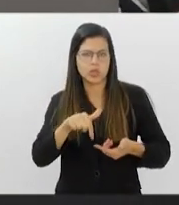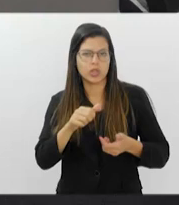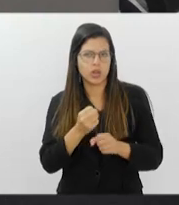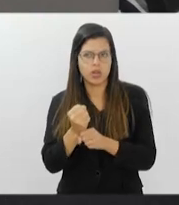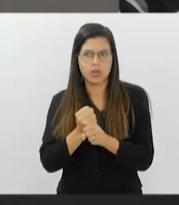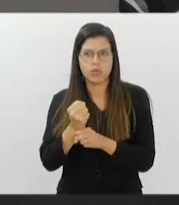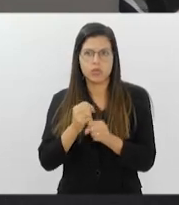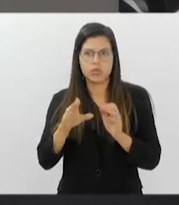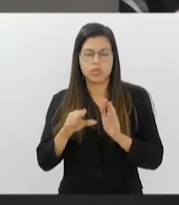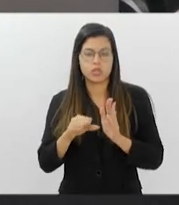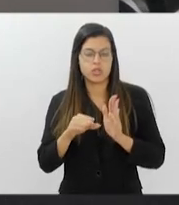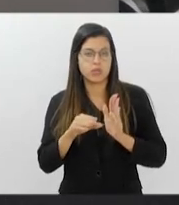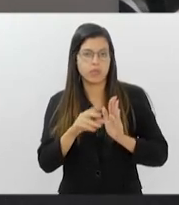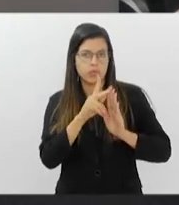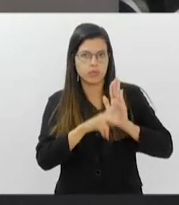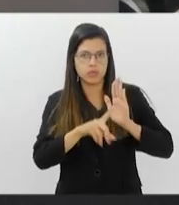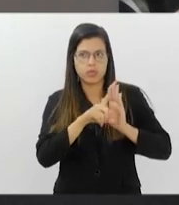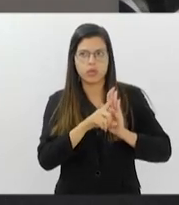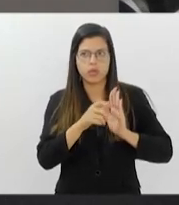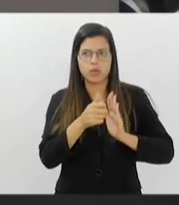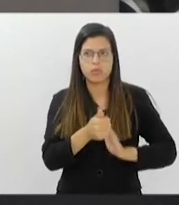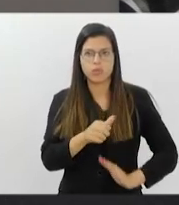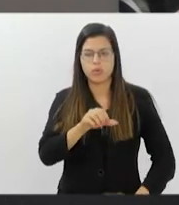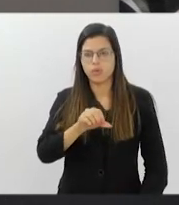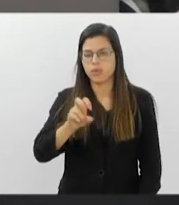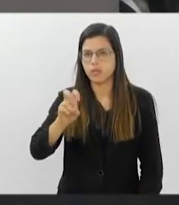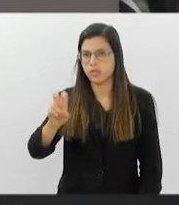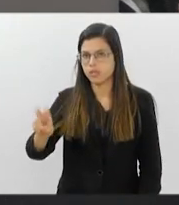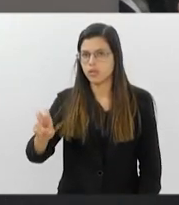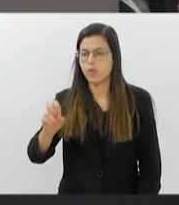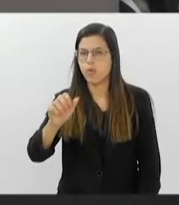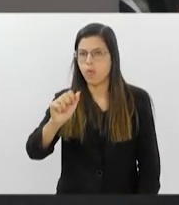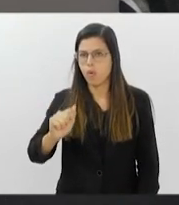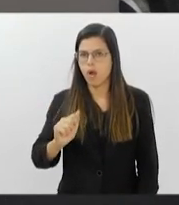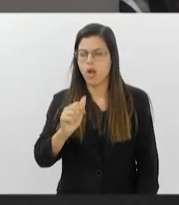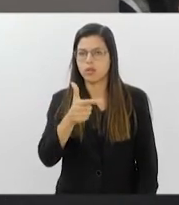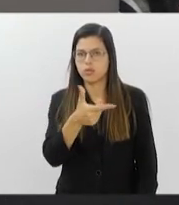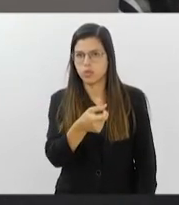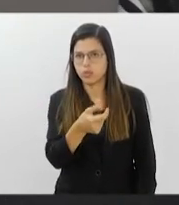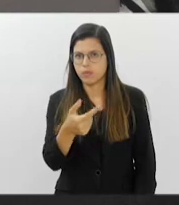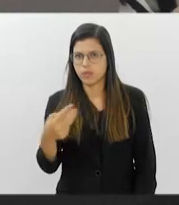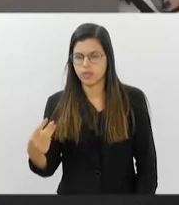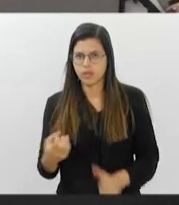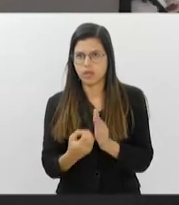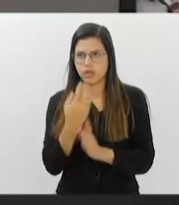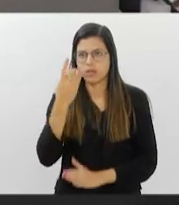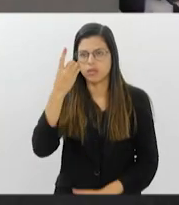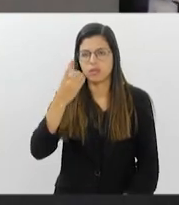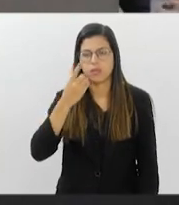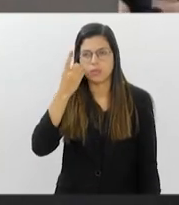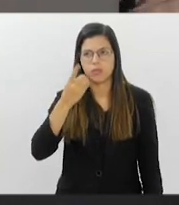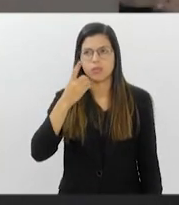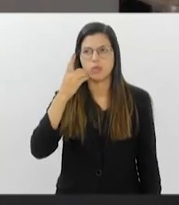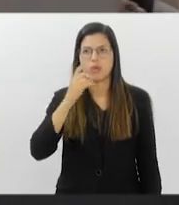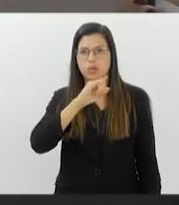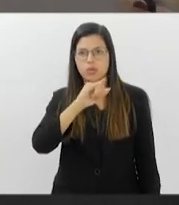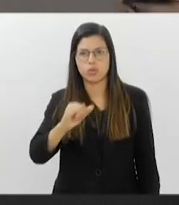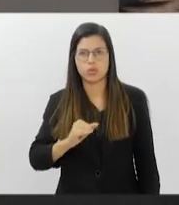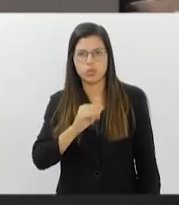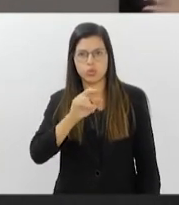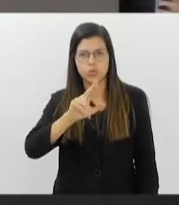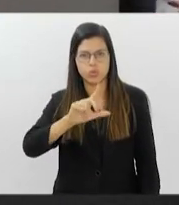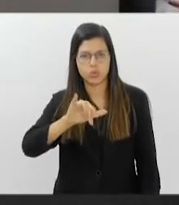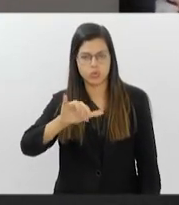Emendas de plenário ao projeto de lei 1095-A, de 23, de autoria do deputado Júlio